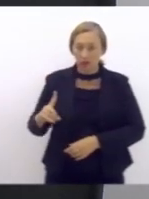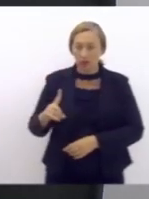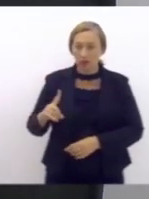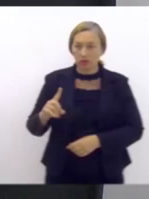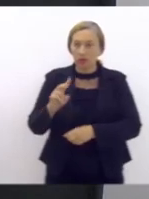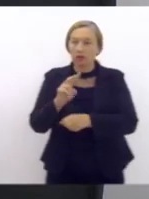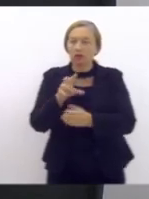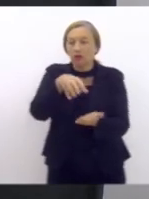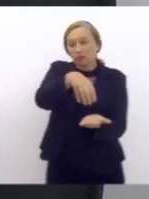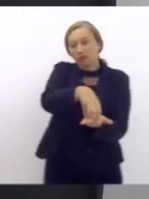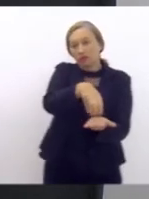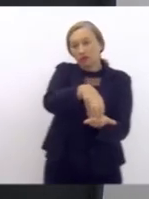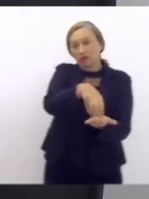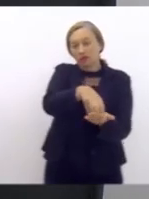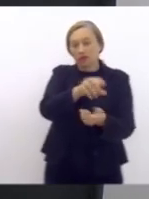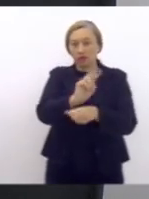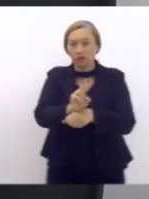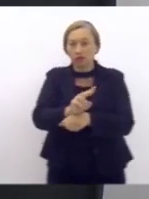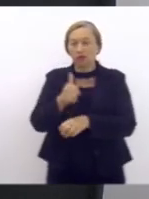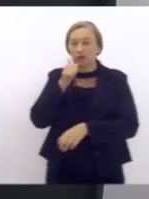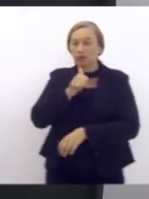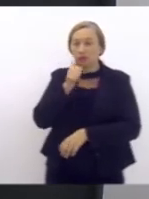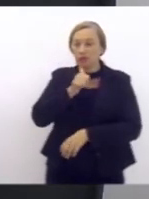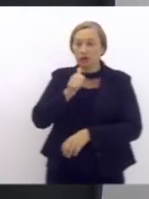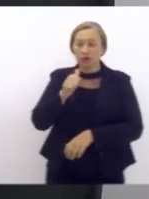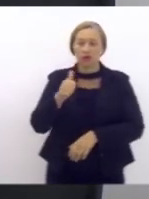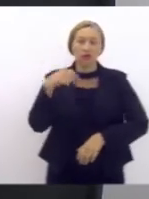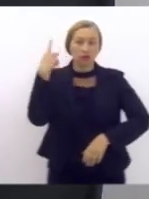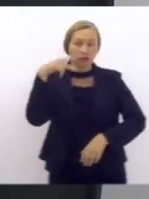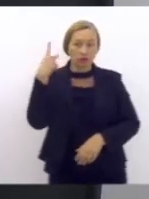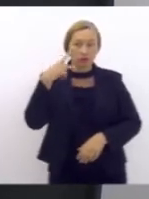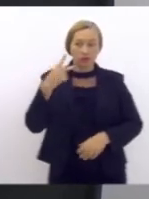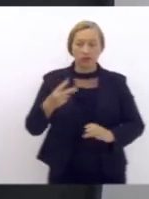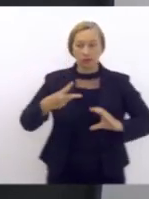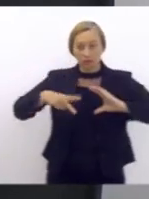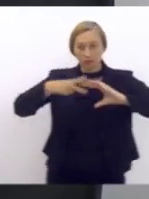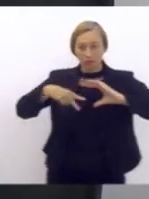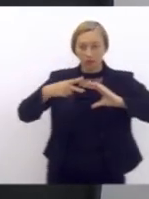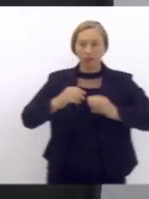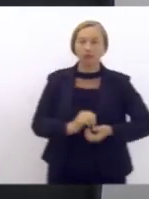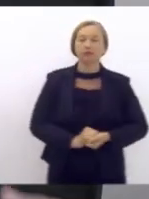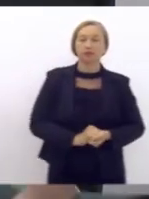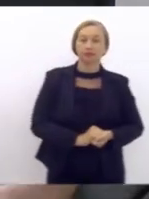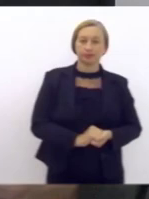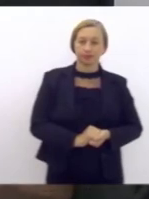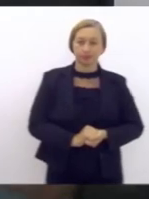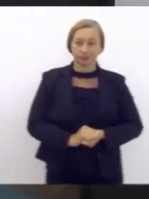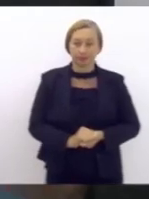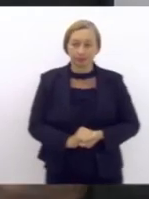Observatório Nacional da Mulher na Política, na Câmara dos Vereadores.